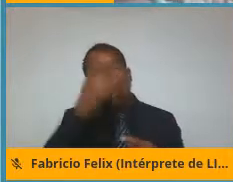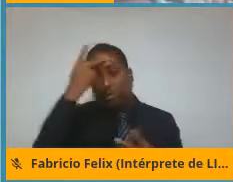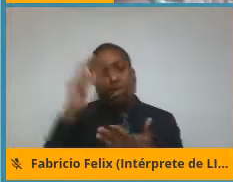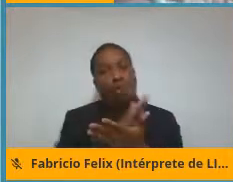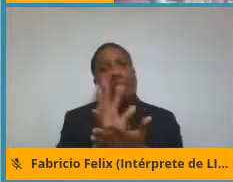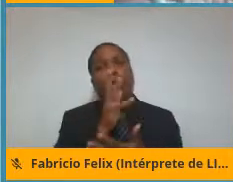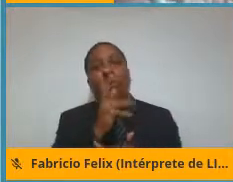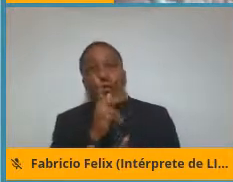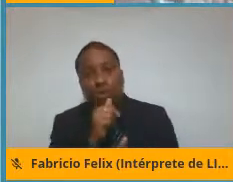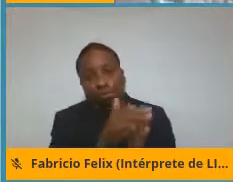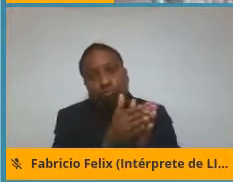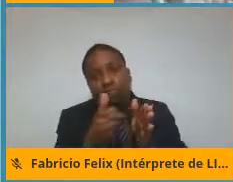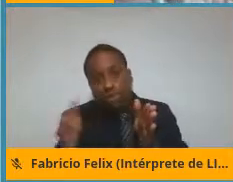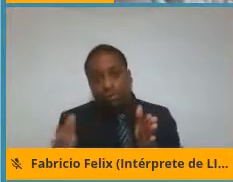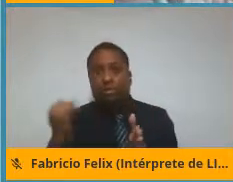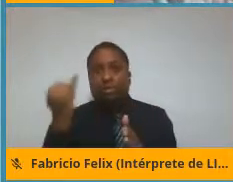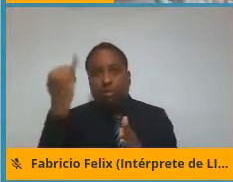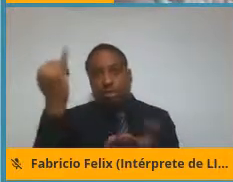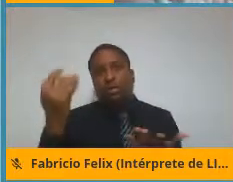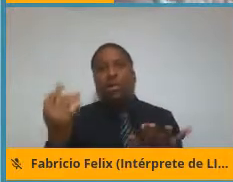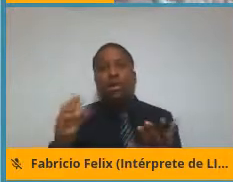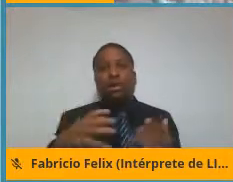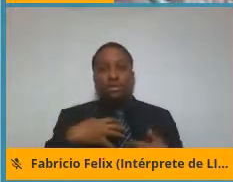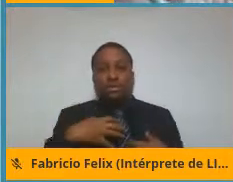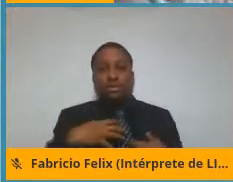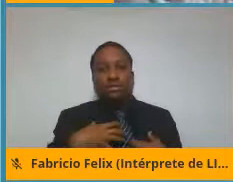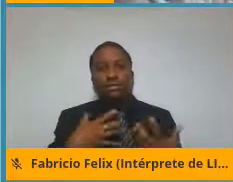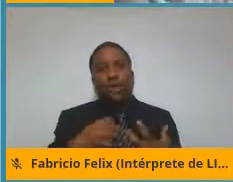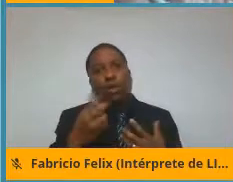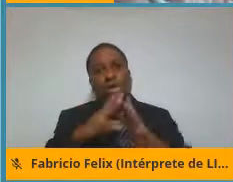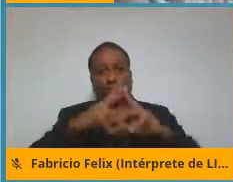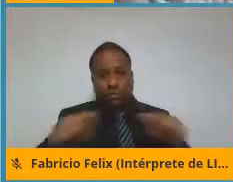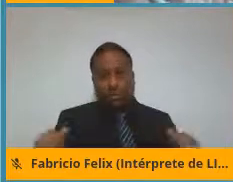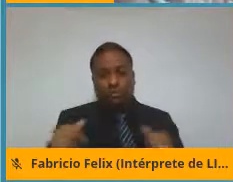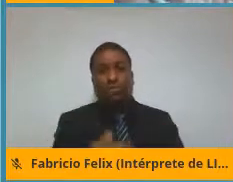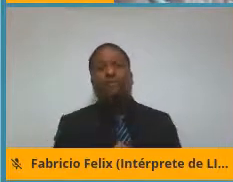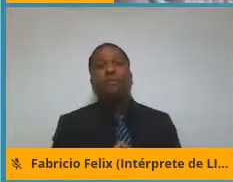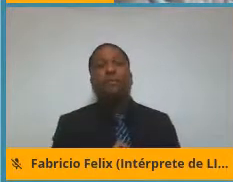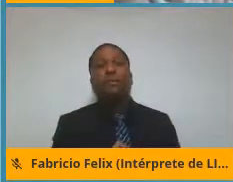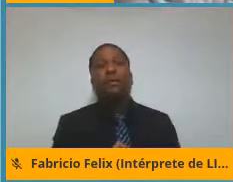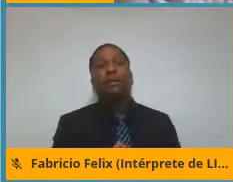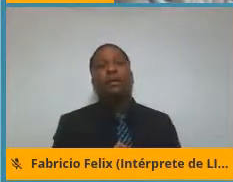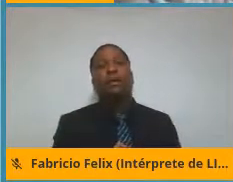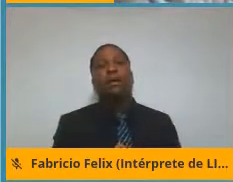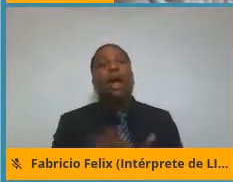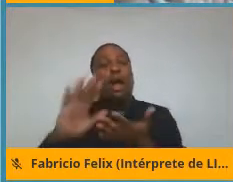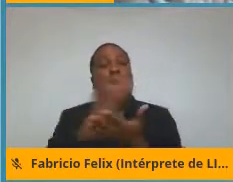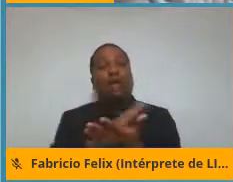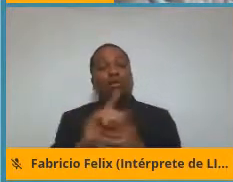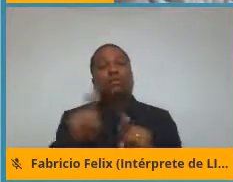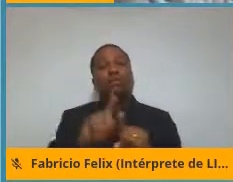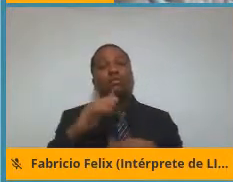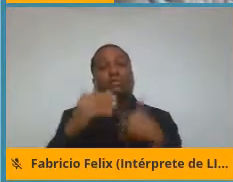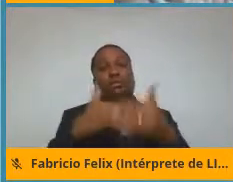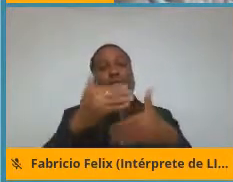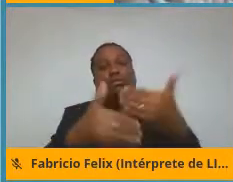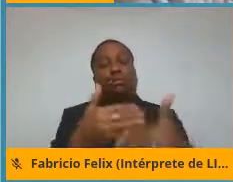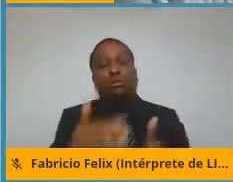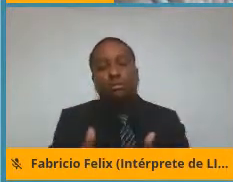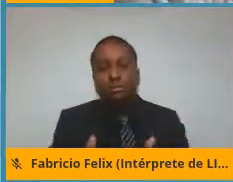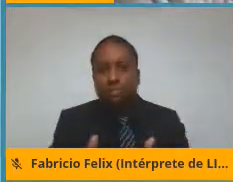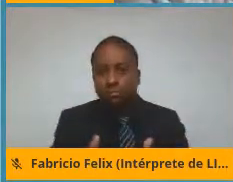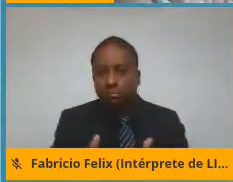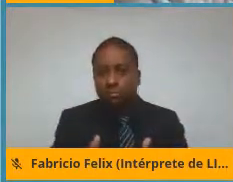algum tempo importante para que esse sintoma desapareça. Em alguns casos, alguns pacientes também desenvolvem, dessa